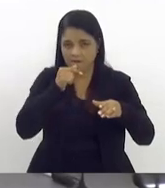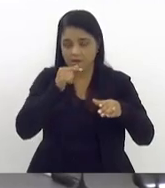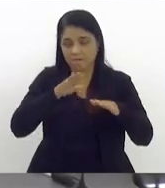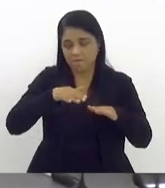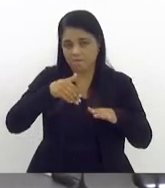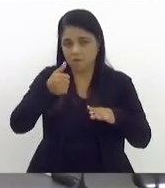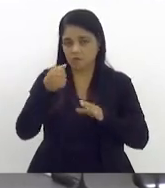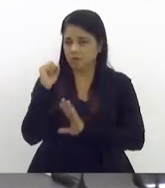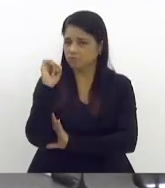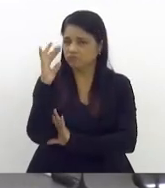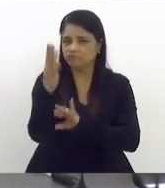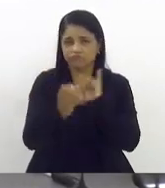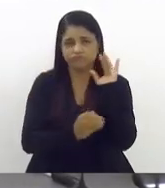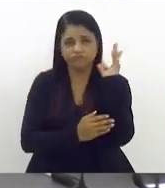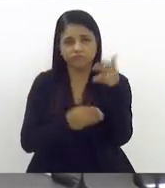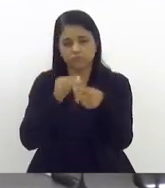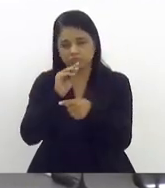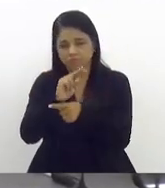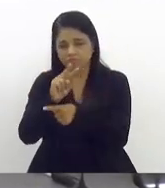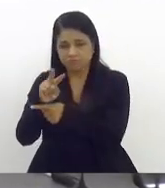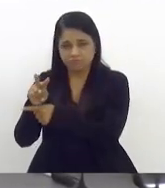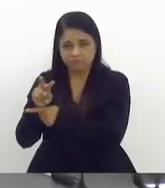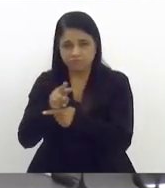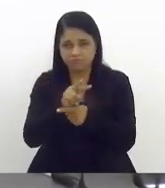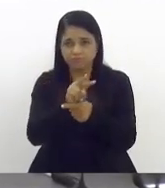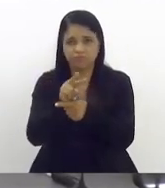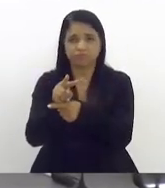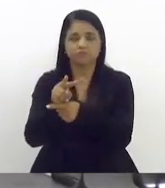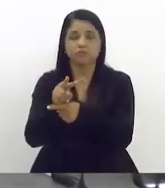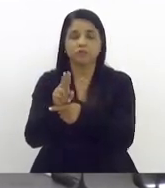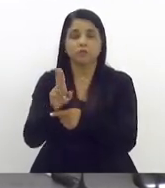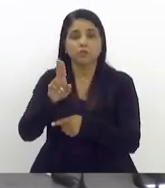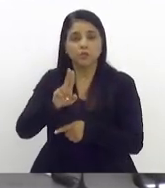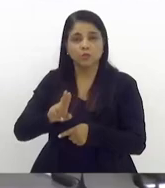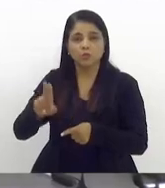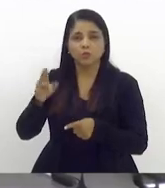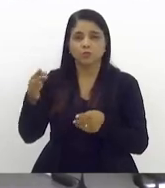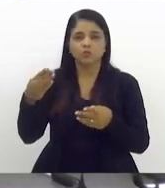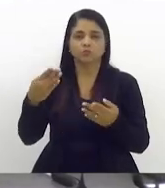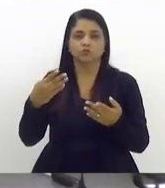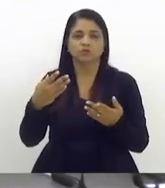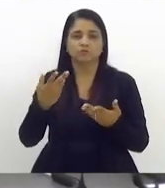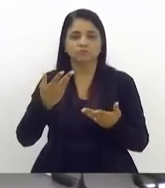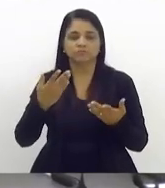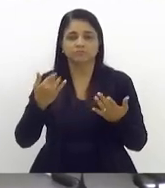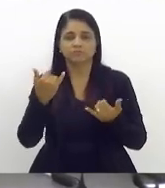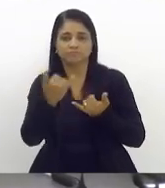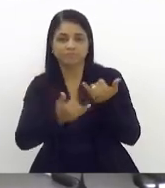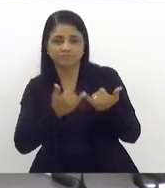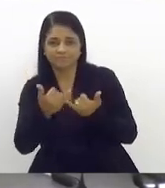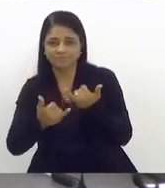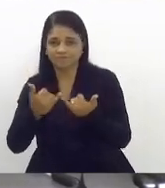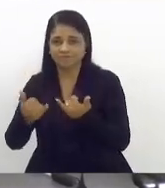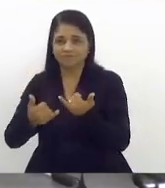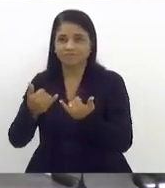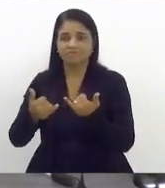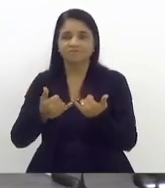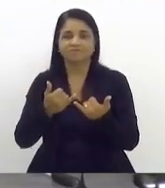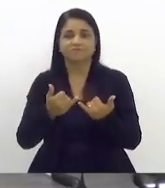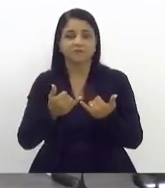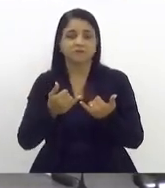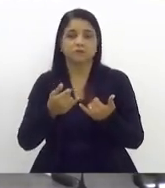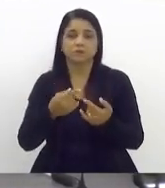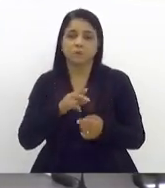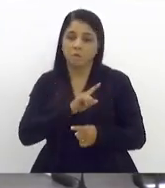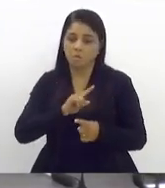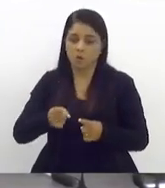melhoria ambiental, proteção e uso recreativo, impedindo a ocupação imobiliária da faixa de